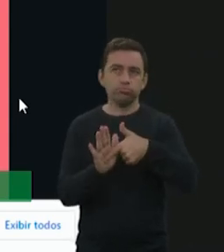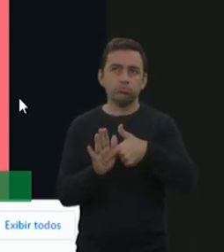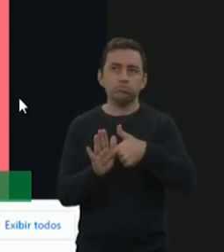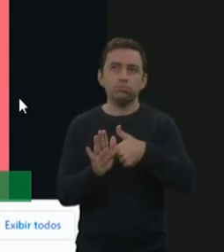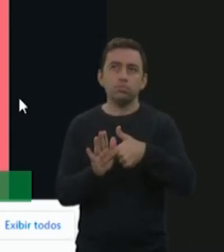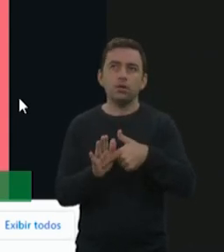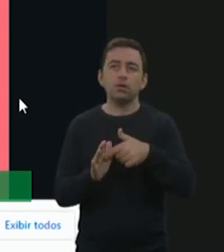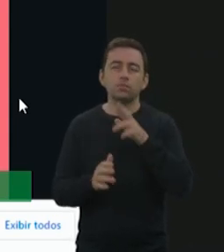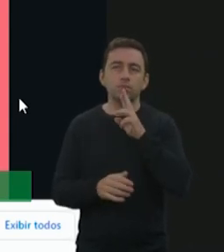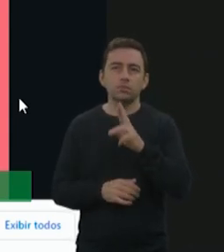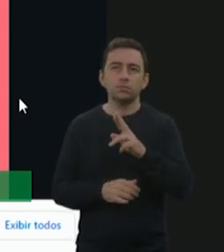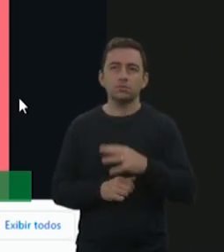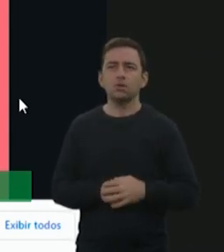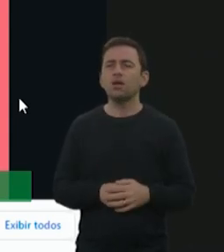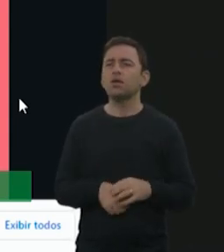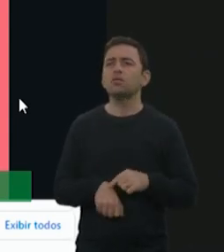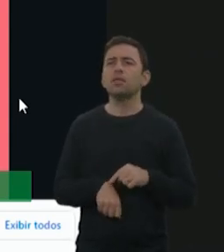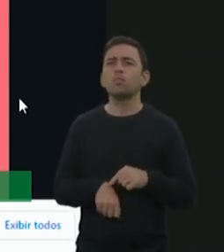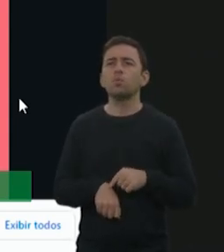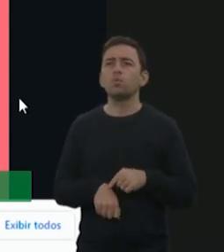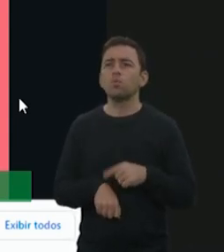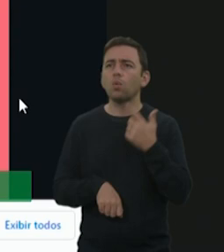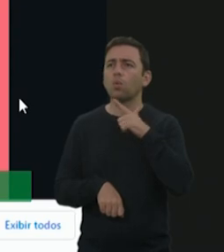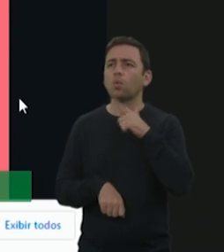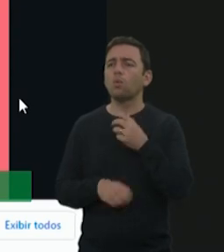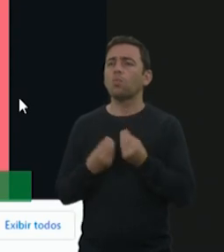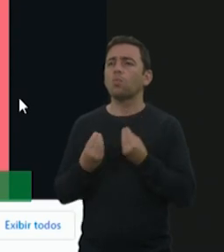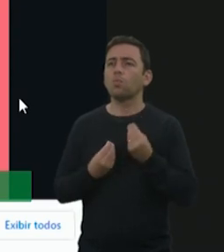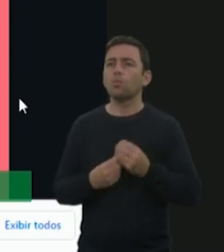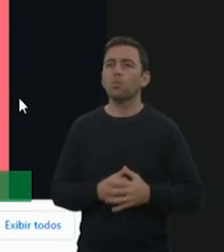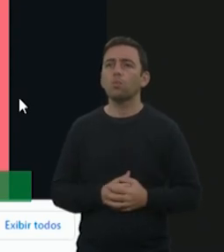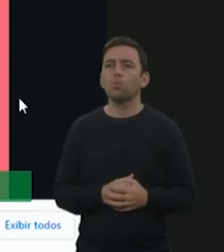Quem está cronometrando o meu tempo? Tu? Como é que está aí?